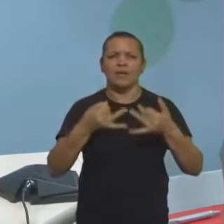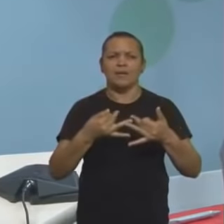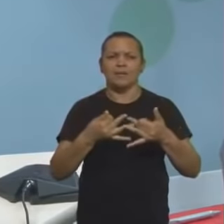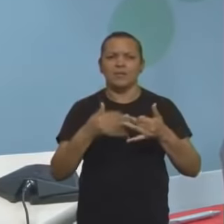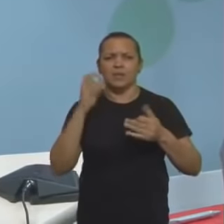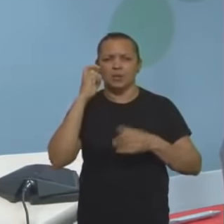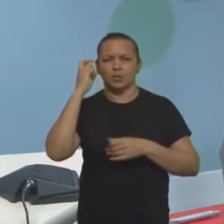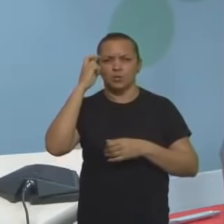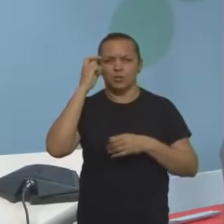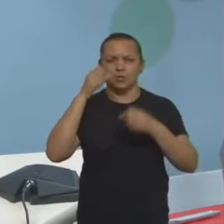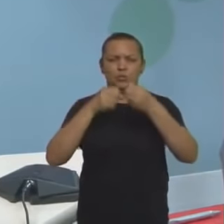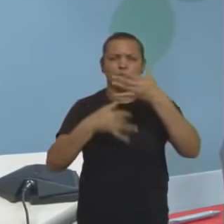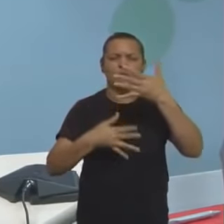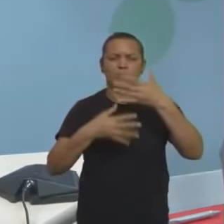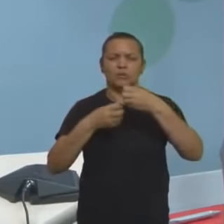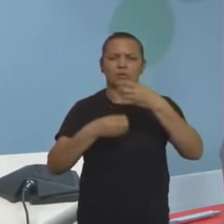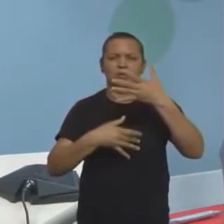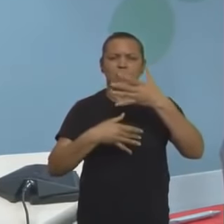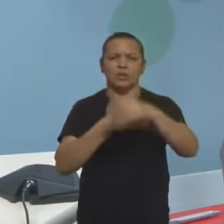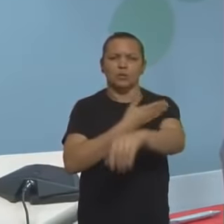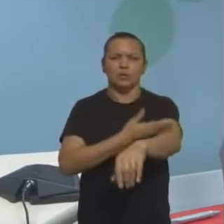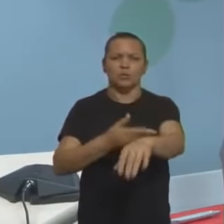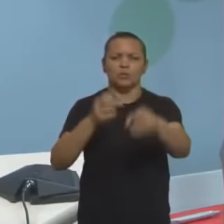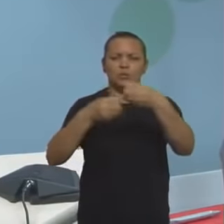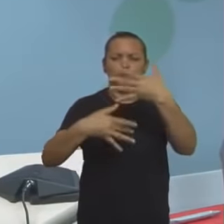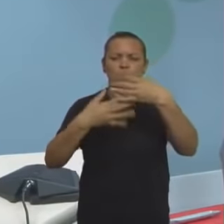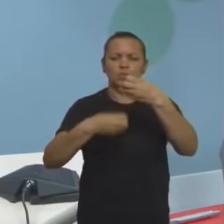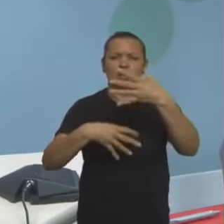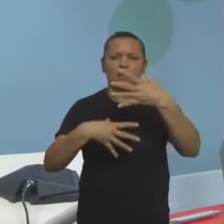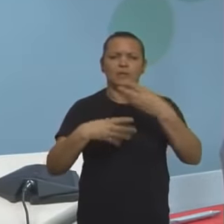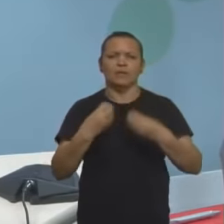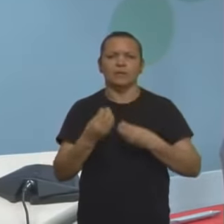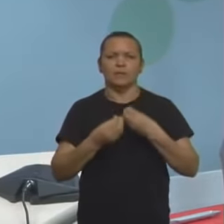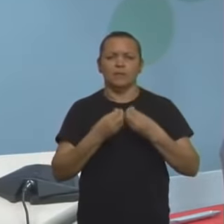do chat. Vamos lá? Rapidinho, daqui a pouco a gente está de volta.